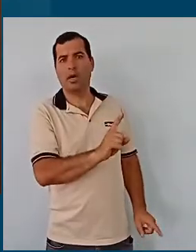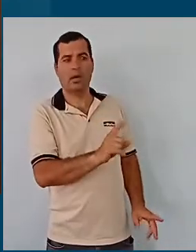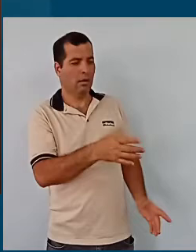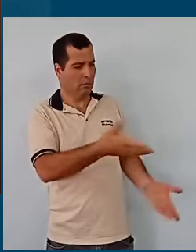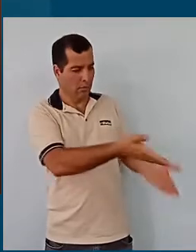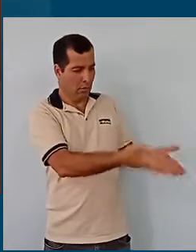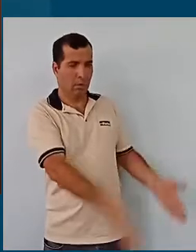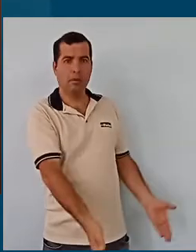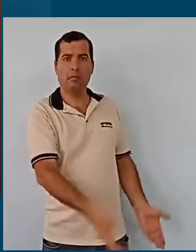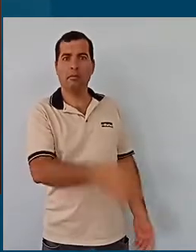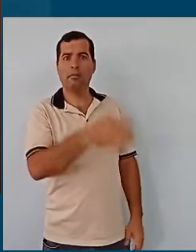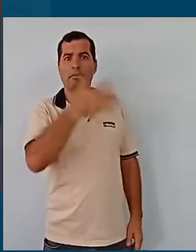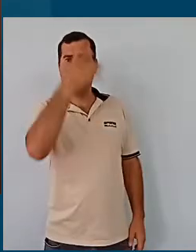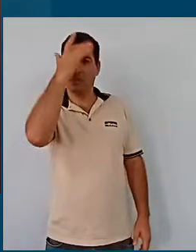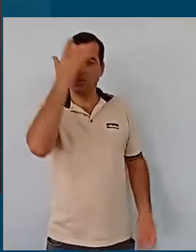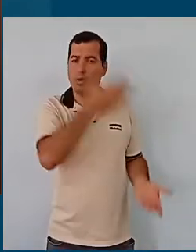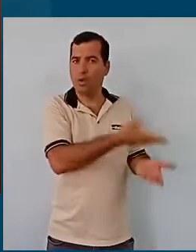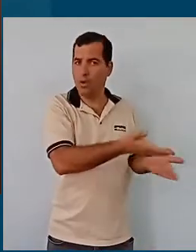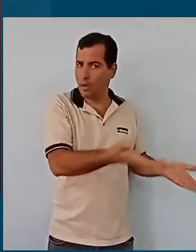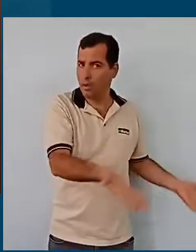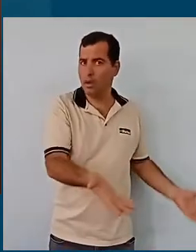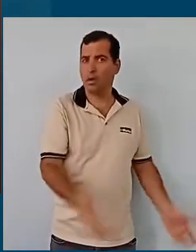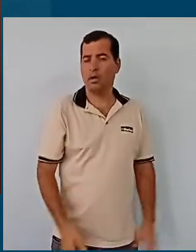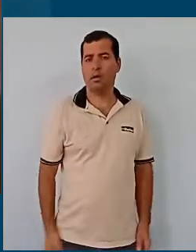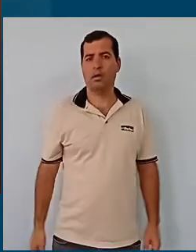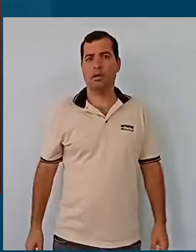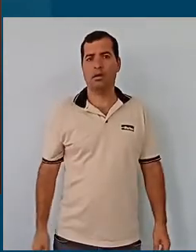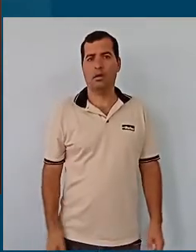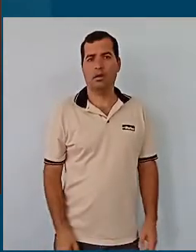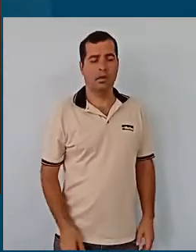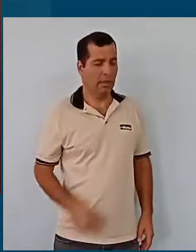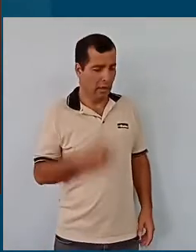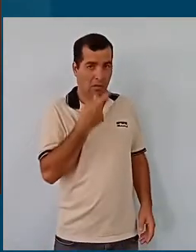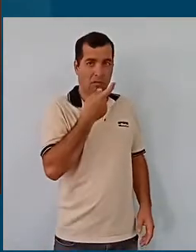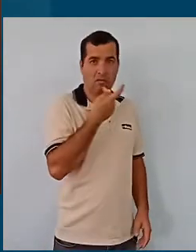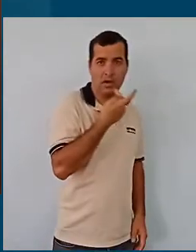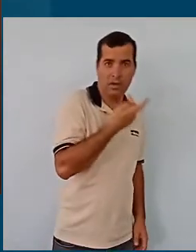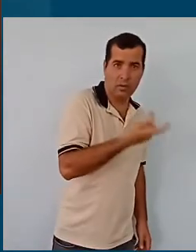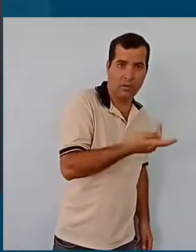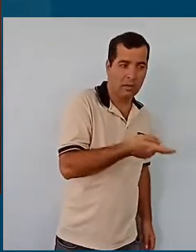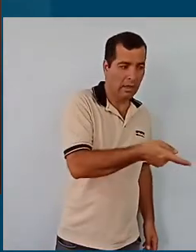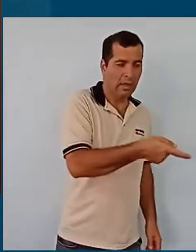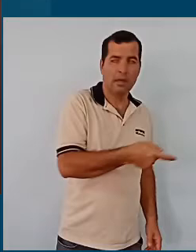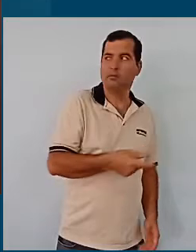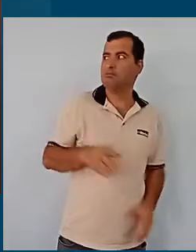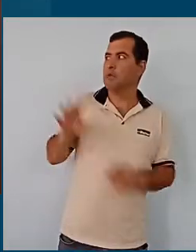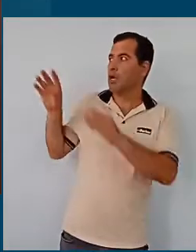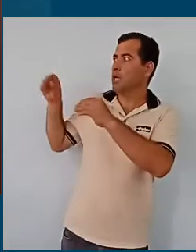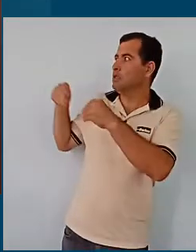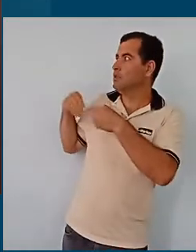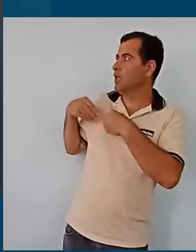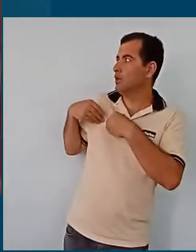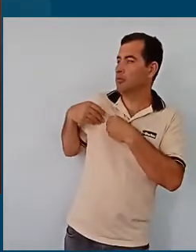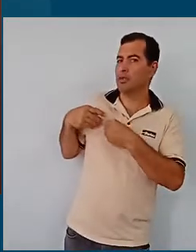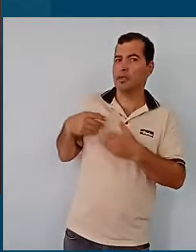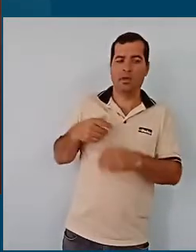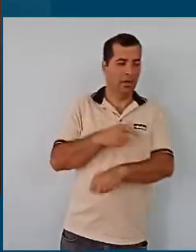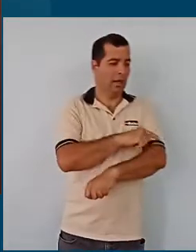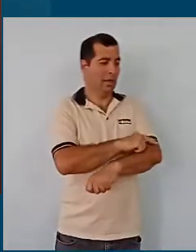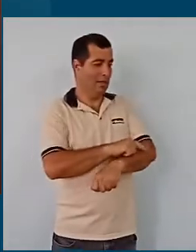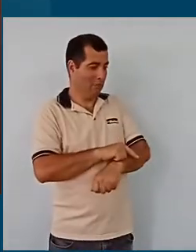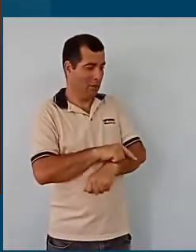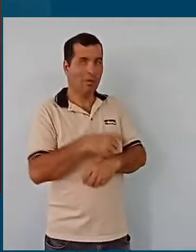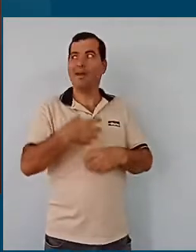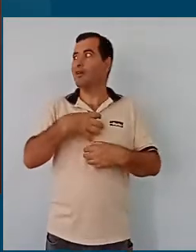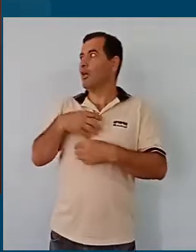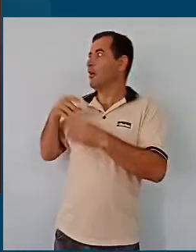crianças carregam aquilo que elas vão ouvindo das pessoas. E se a gente as respeita, se a gente as